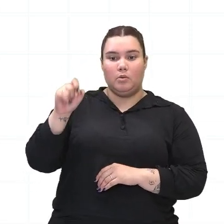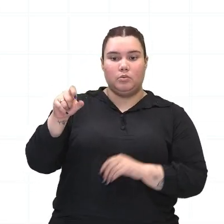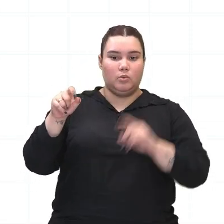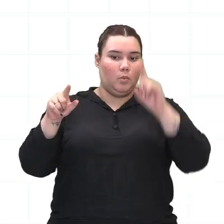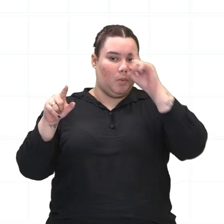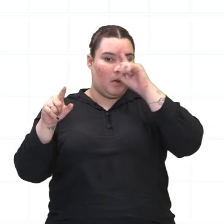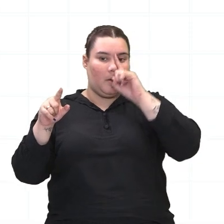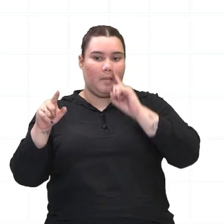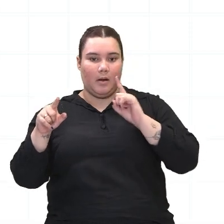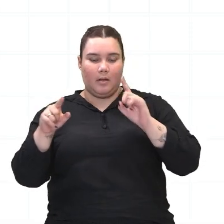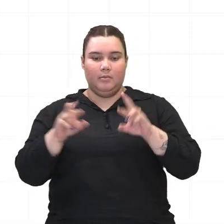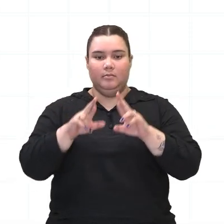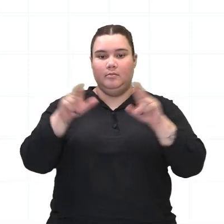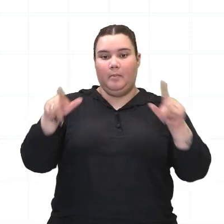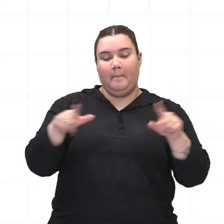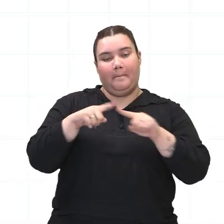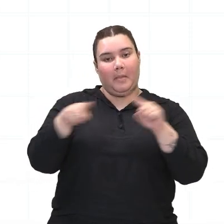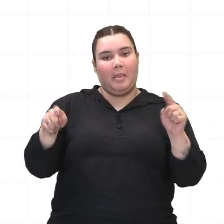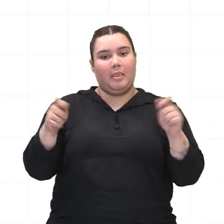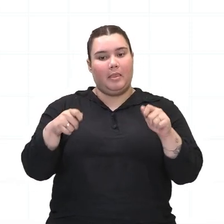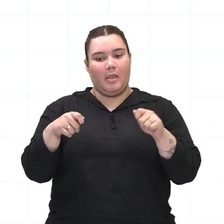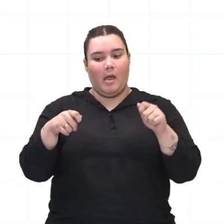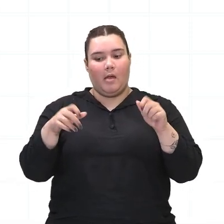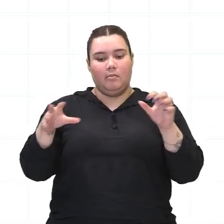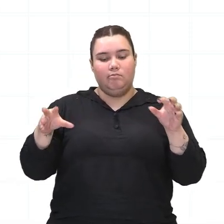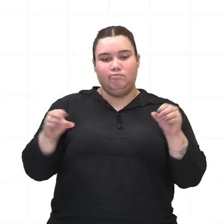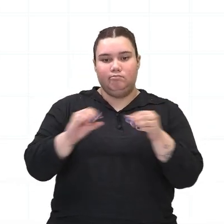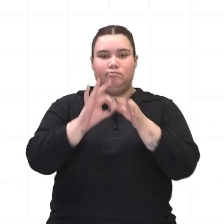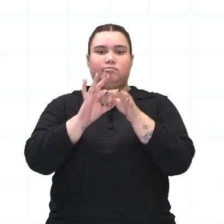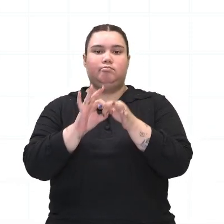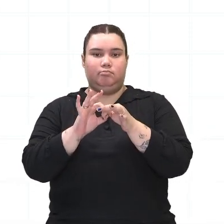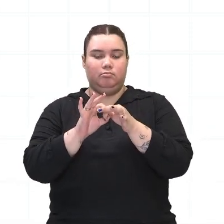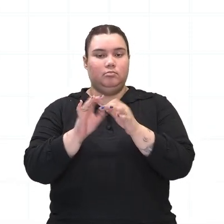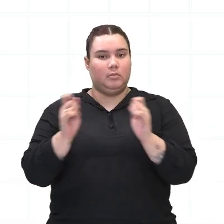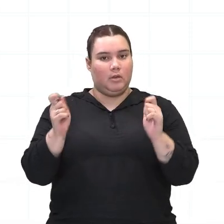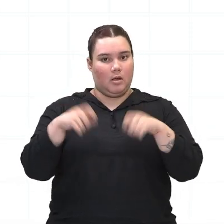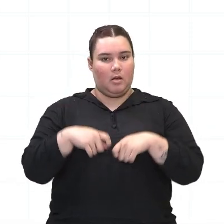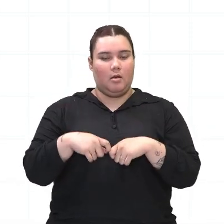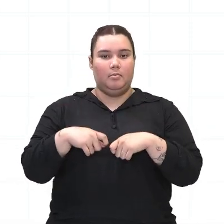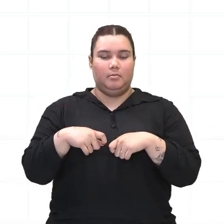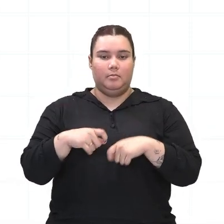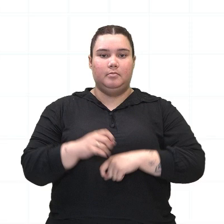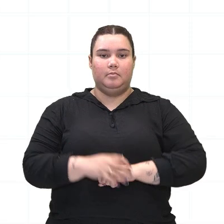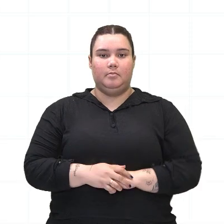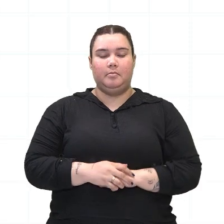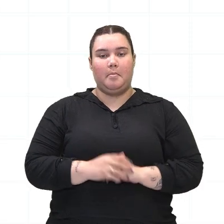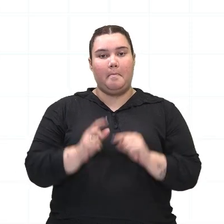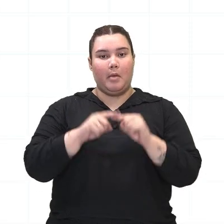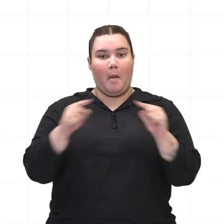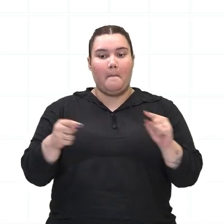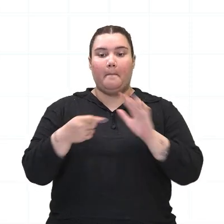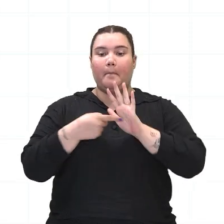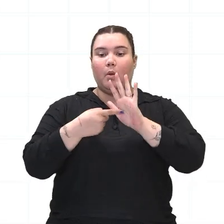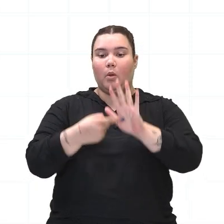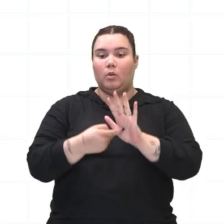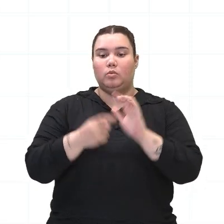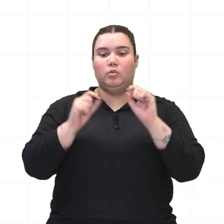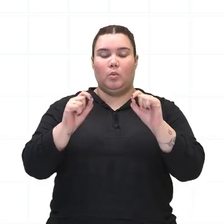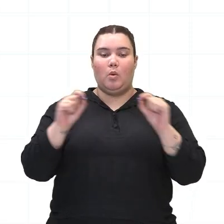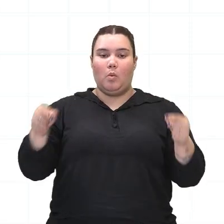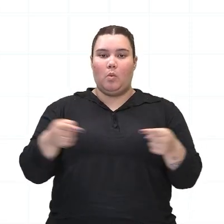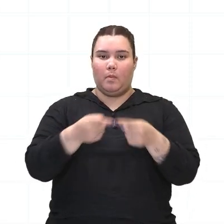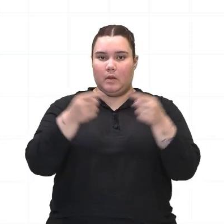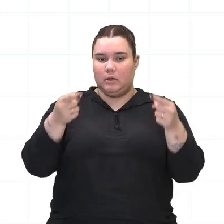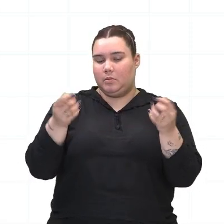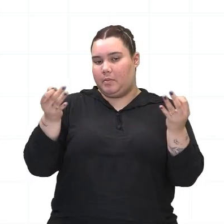amarelo. Mas elas são complementares. Uma é quente, outra é fria. Mas elas vão trazer ali uma combinação.